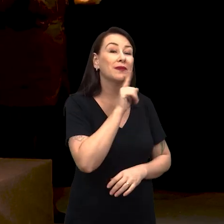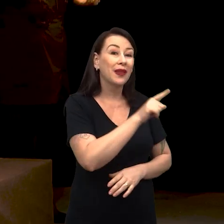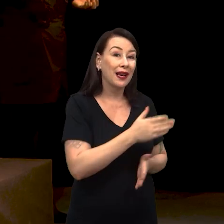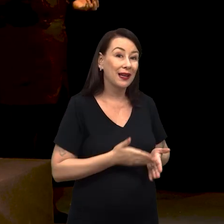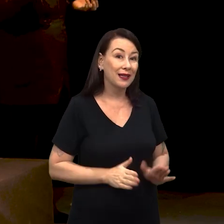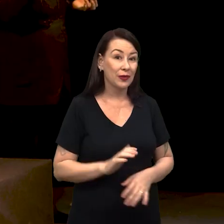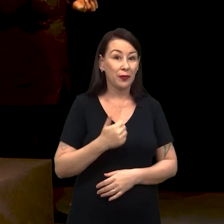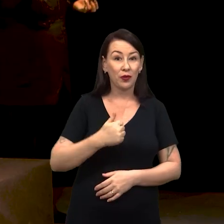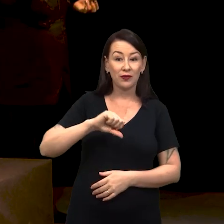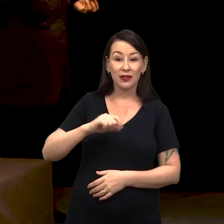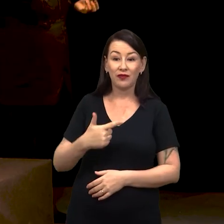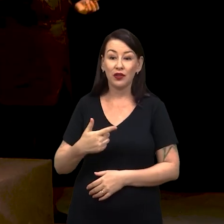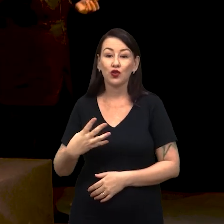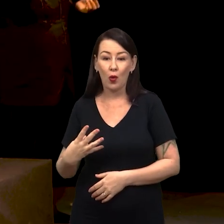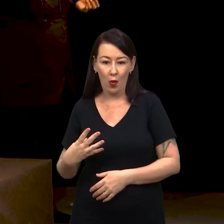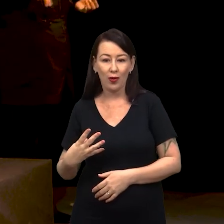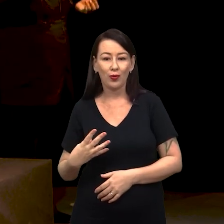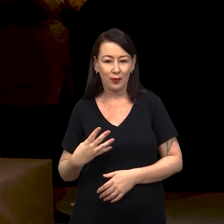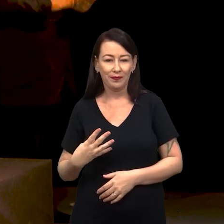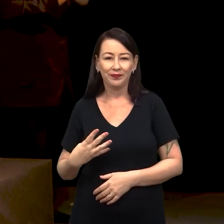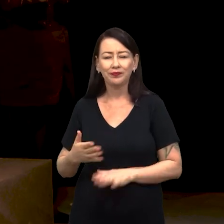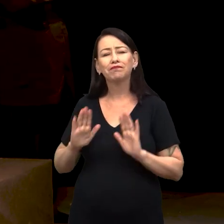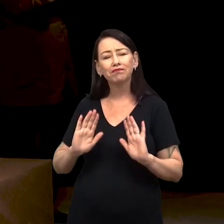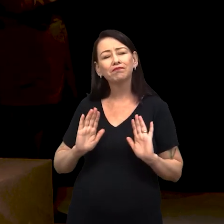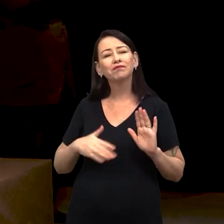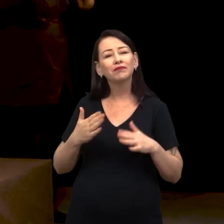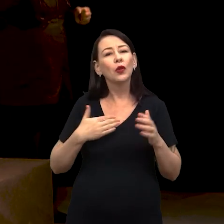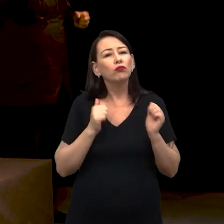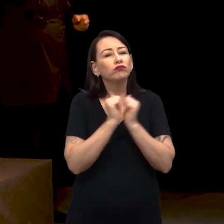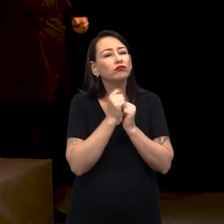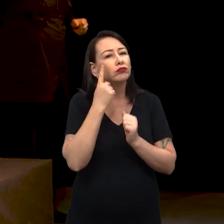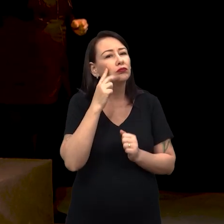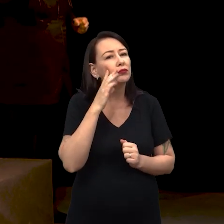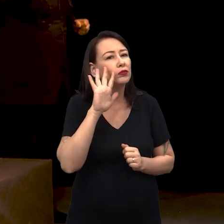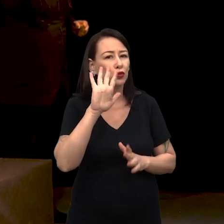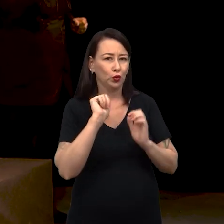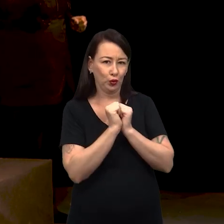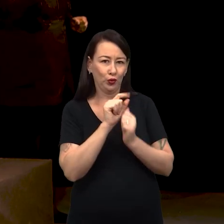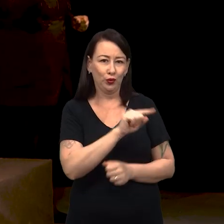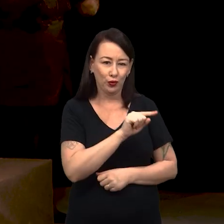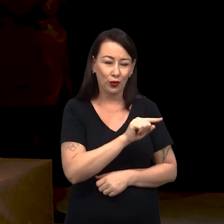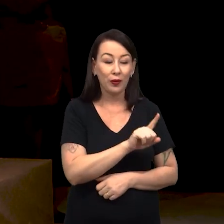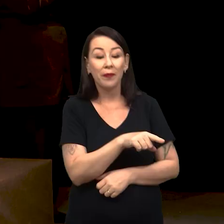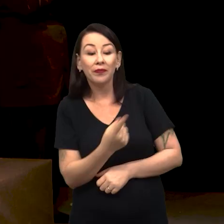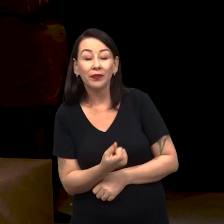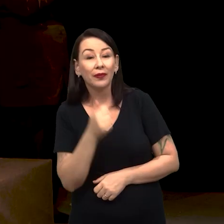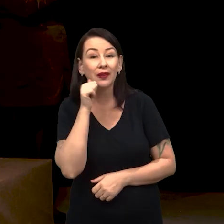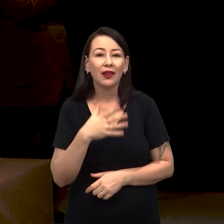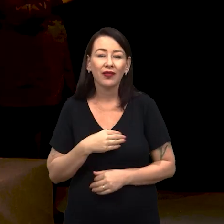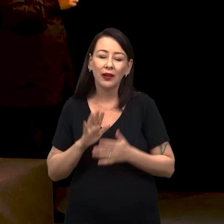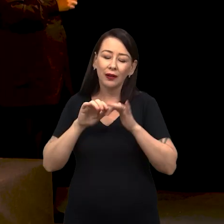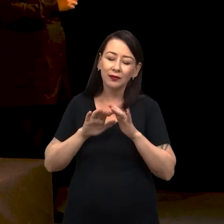Madalena. Nasceu em 1924. E eu passei alguns dias com ela, enquanto a